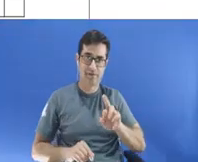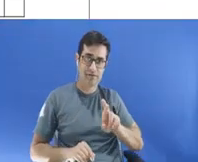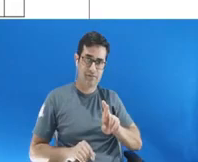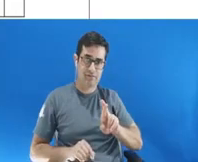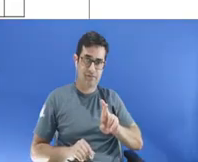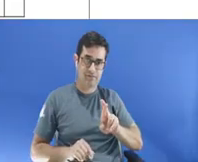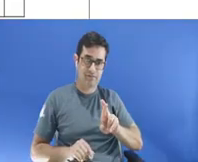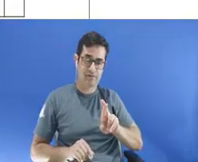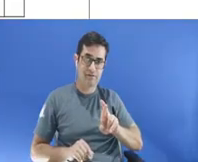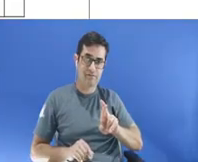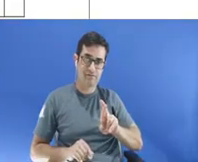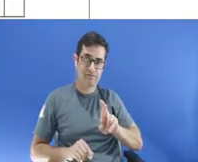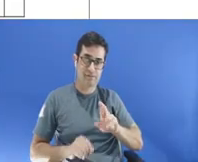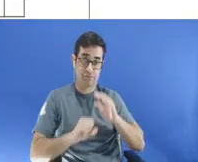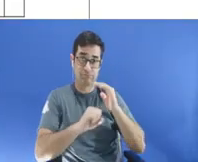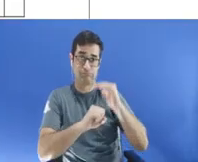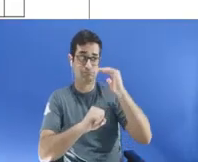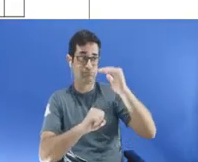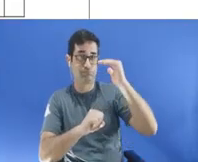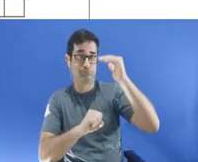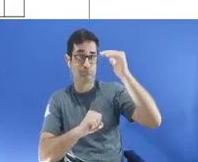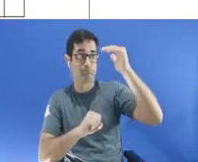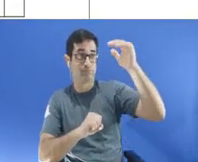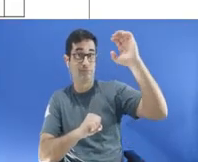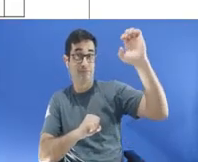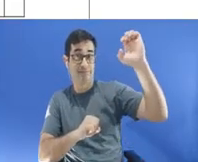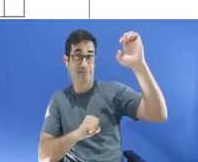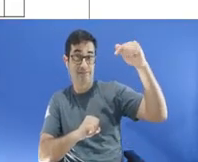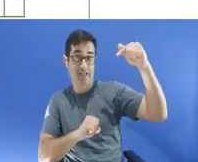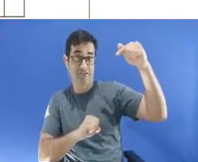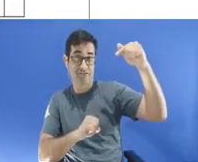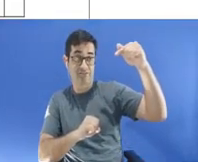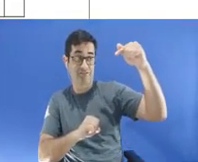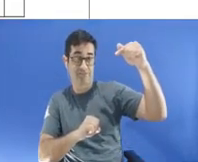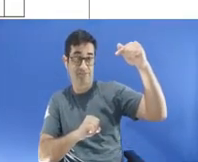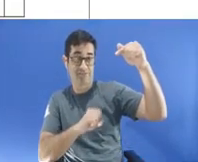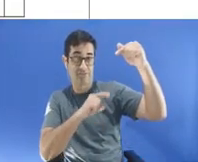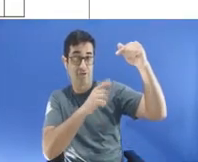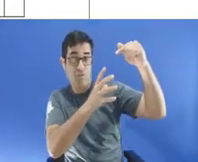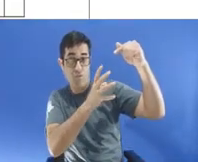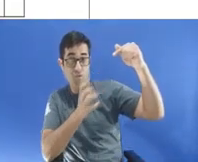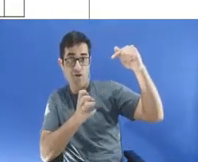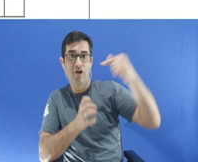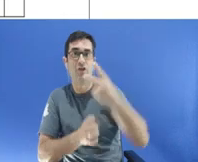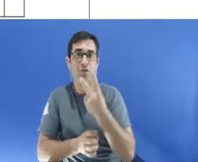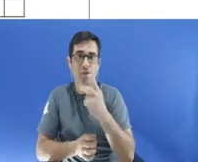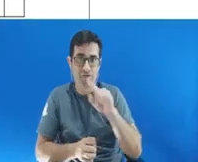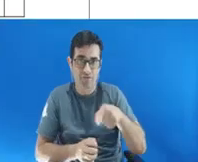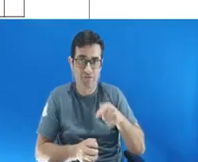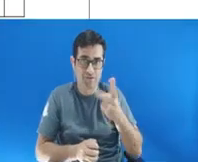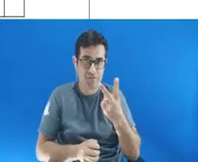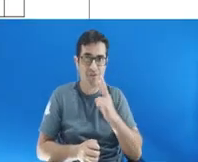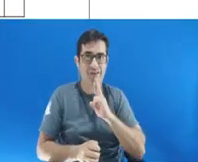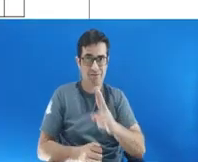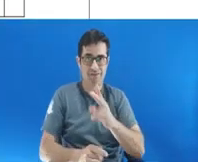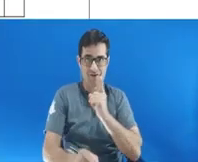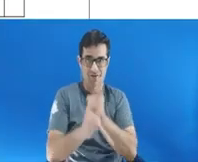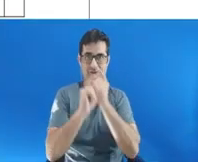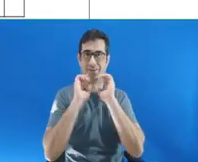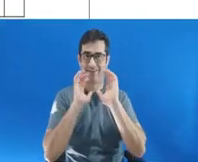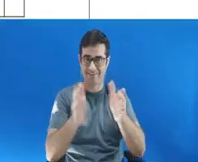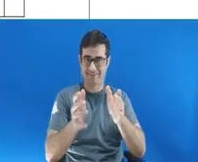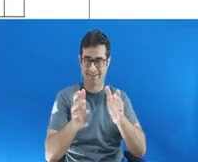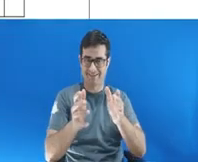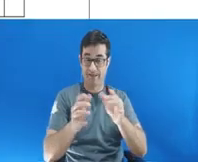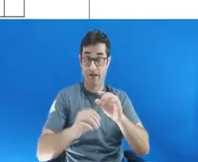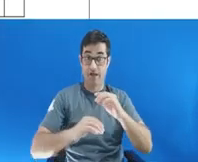um valor diferente. E aí, vocês vão ordenar em ordem de carga nuclear efetiva.